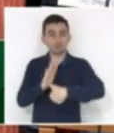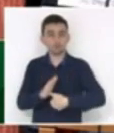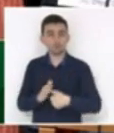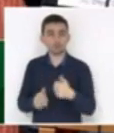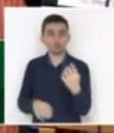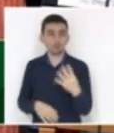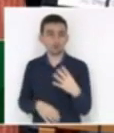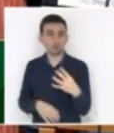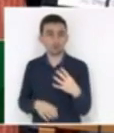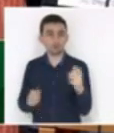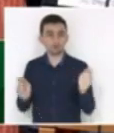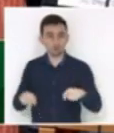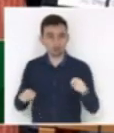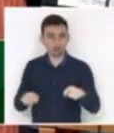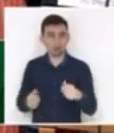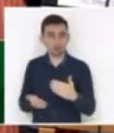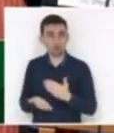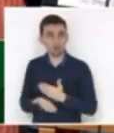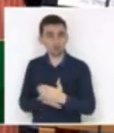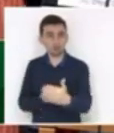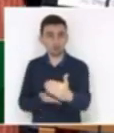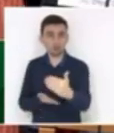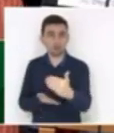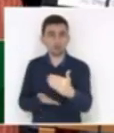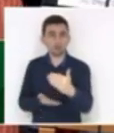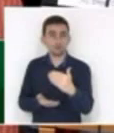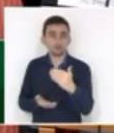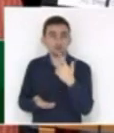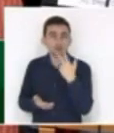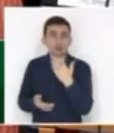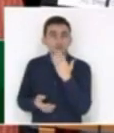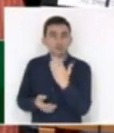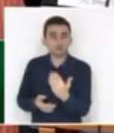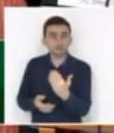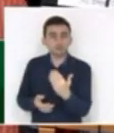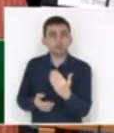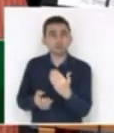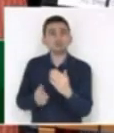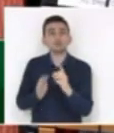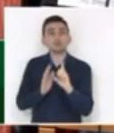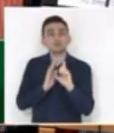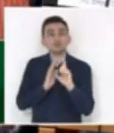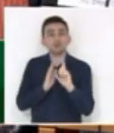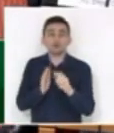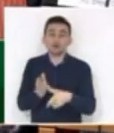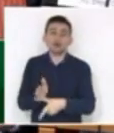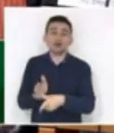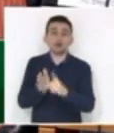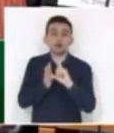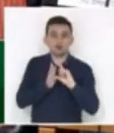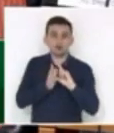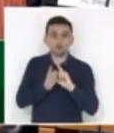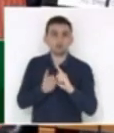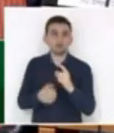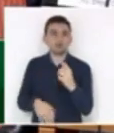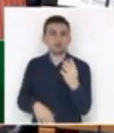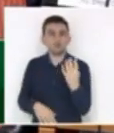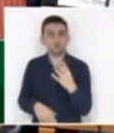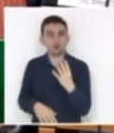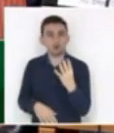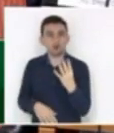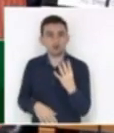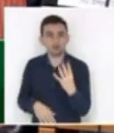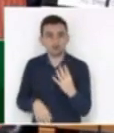poderia adiantar e usar aquele tempo pedido para ser depois das 4, que fosse antes das 4. Assim, para qualquer um, para